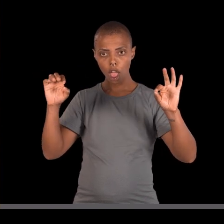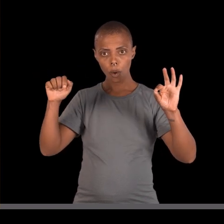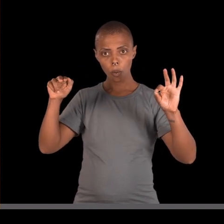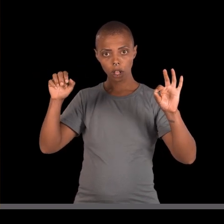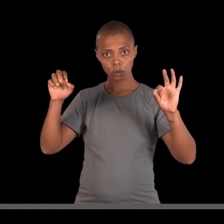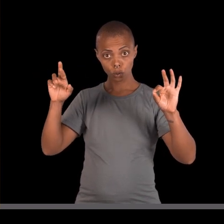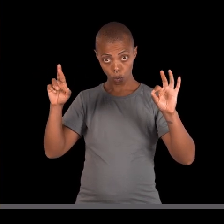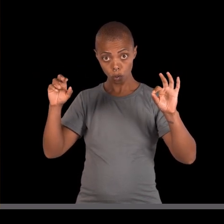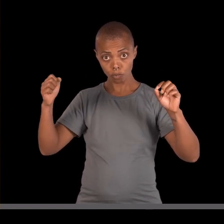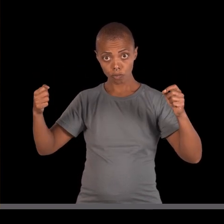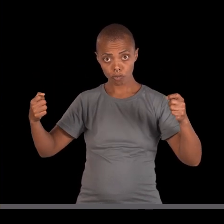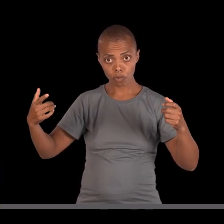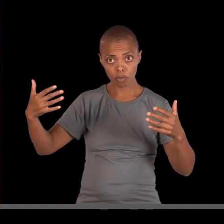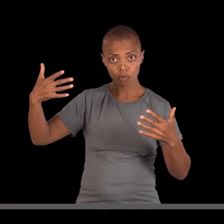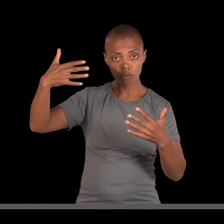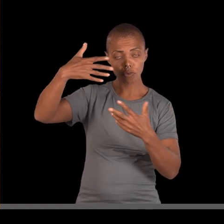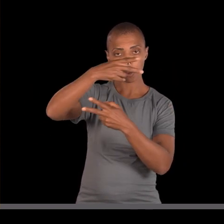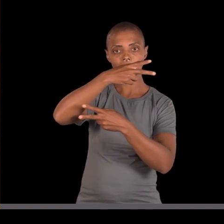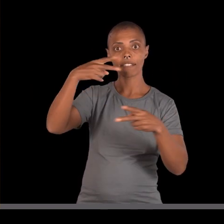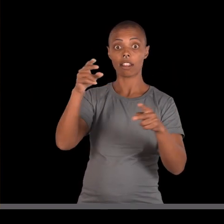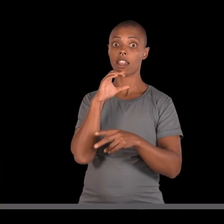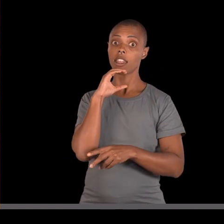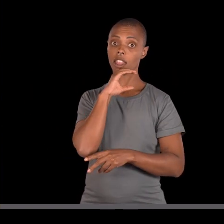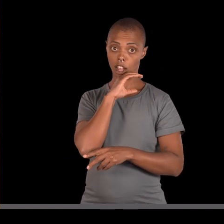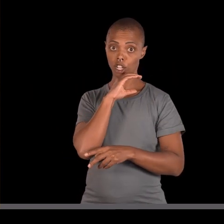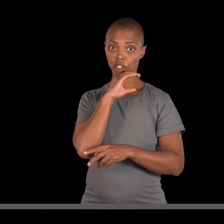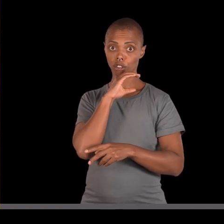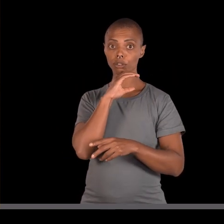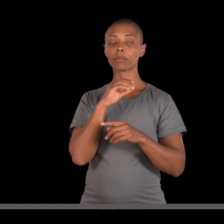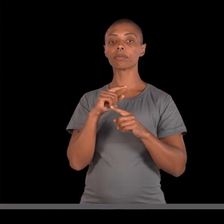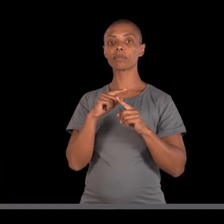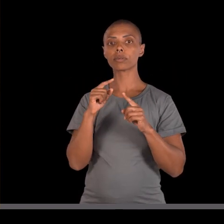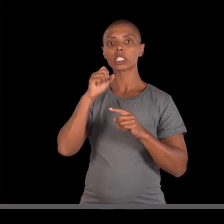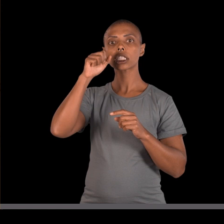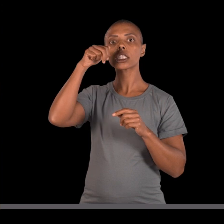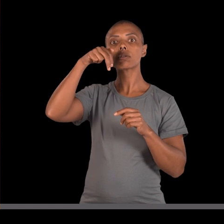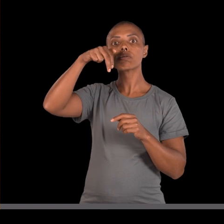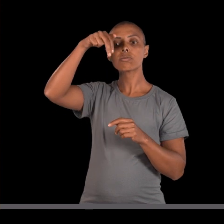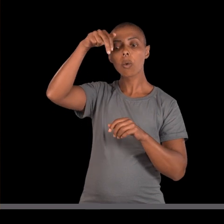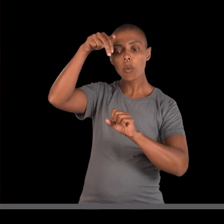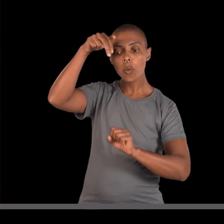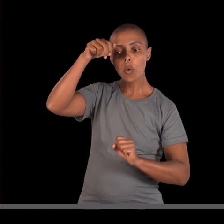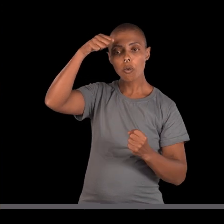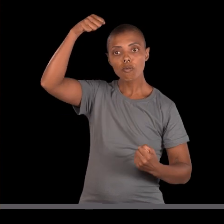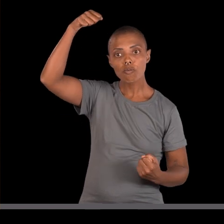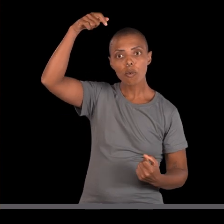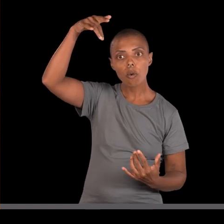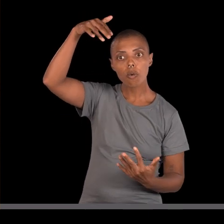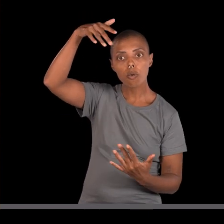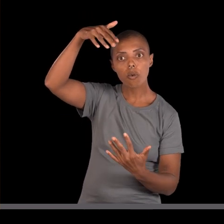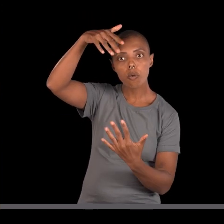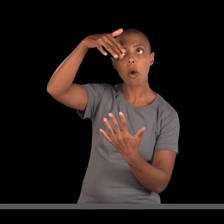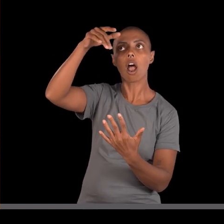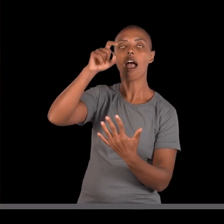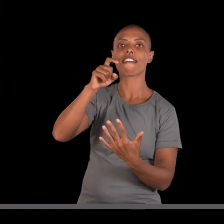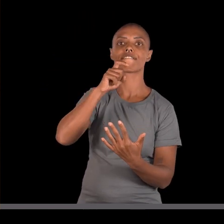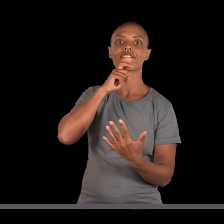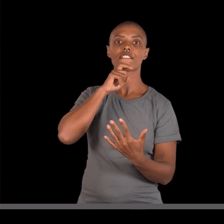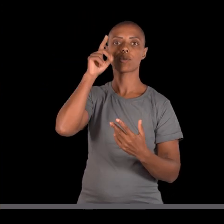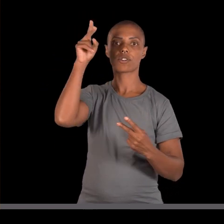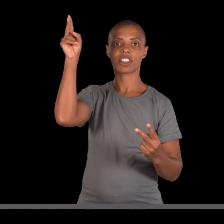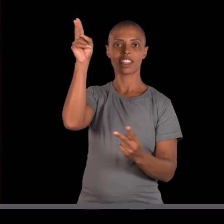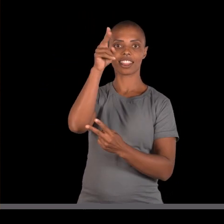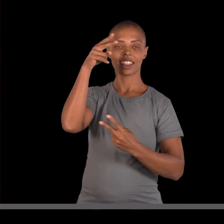região do Equador, são correntes quentes, e correntes que vão partir da região dos polos, são correntes